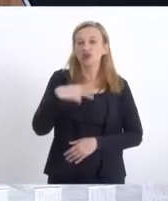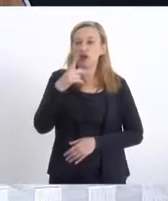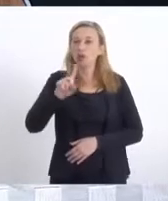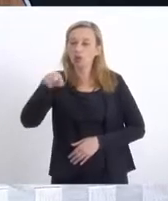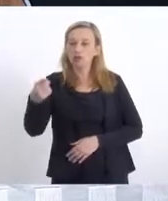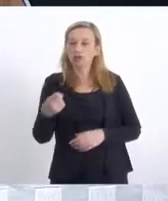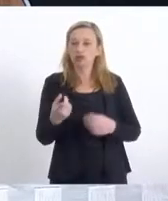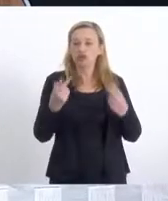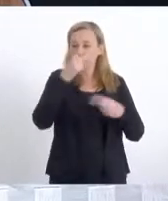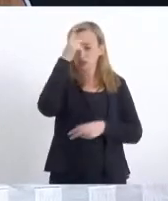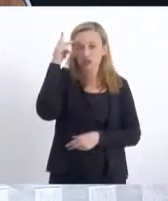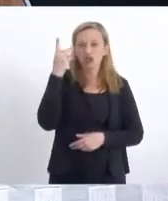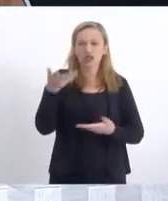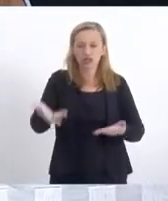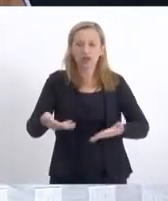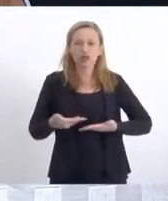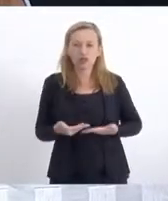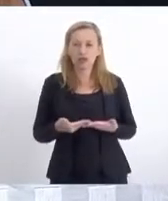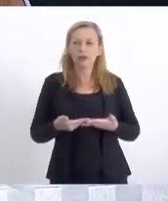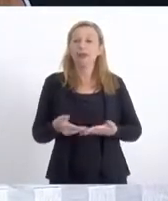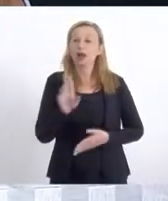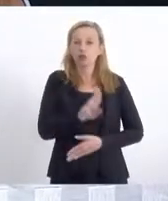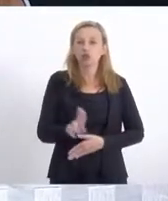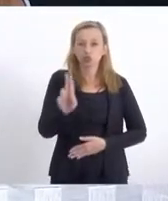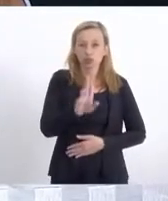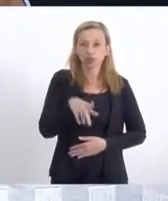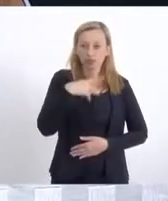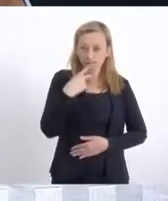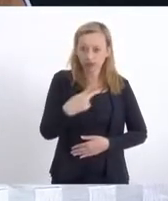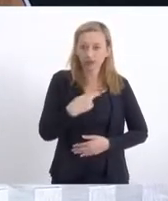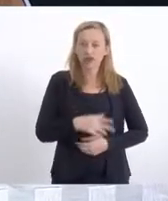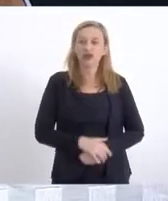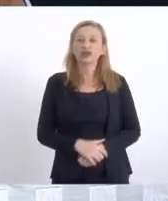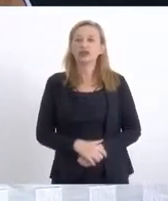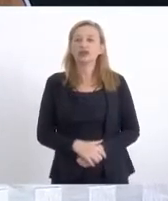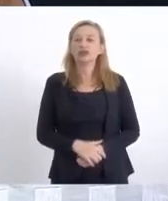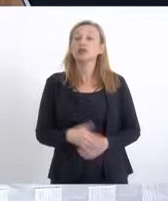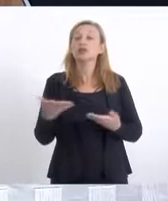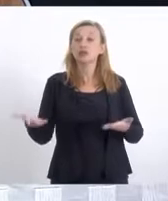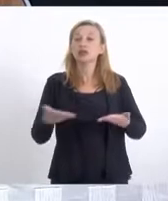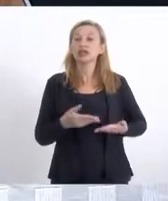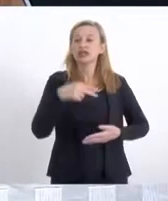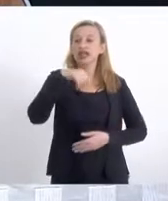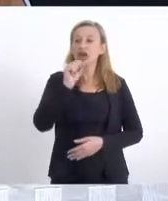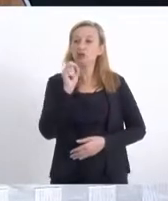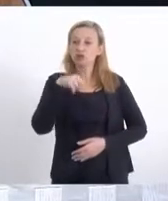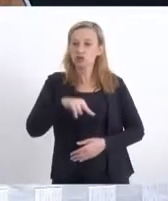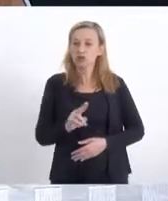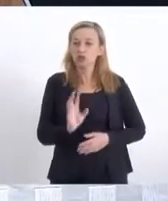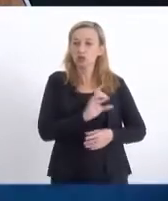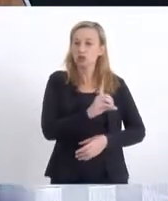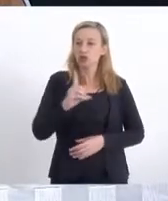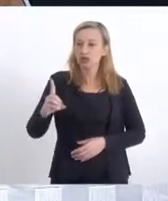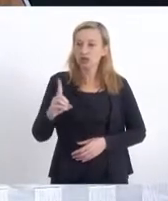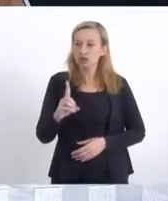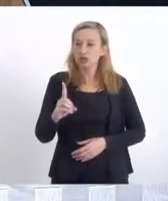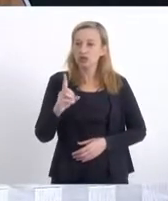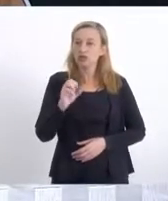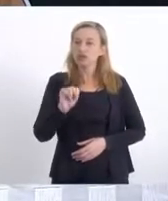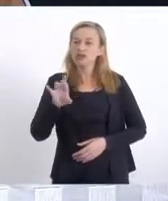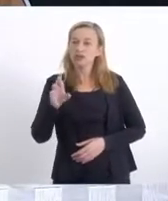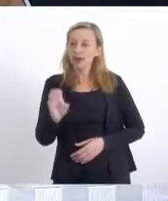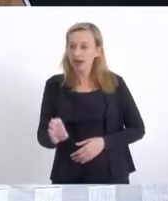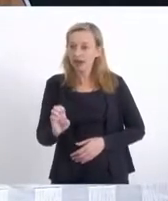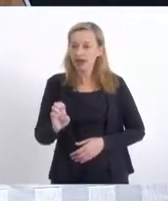Queria convidar para usar da palavra, convidar Nelson Rocha, que é o coordenador regional do SEBRAE do